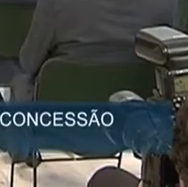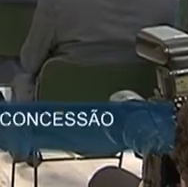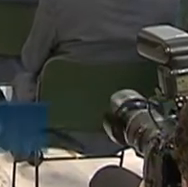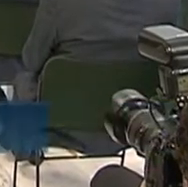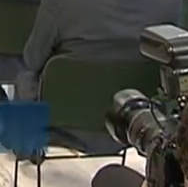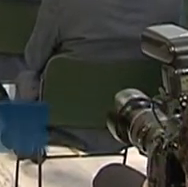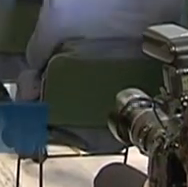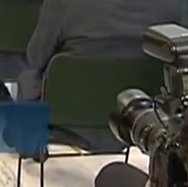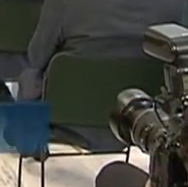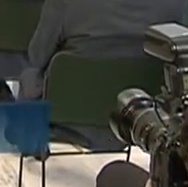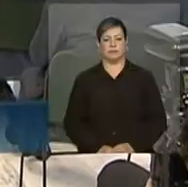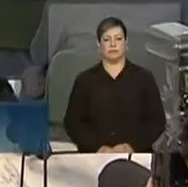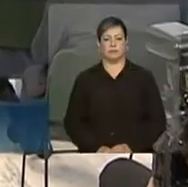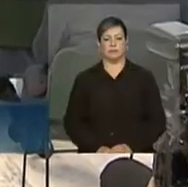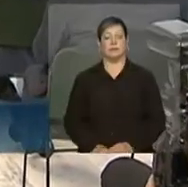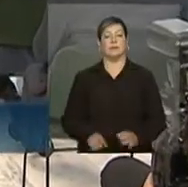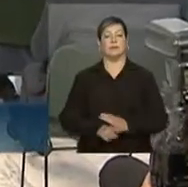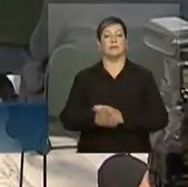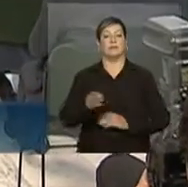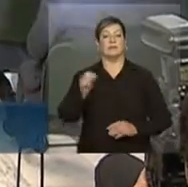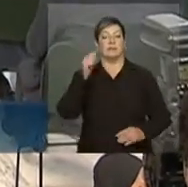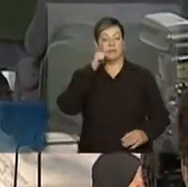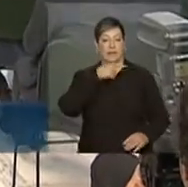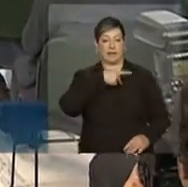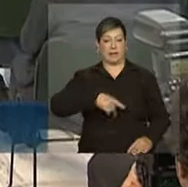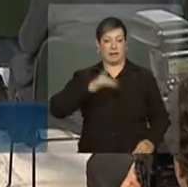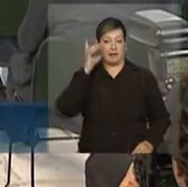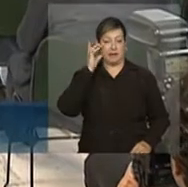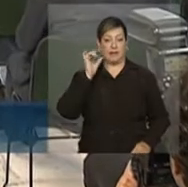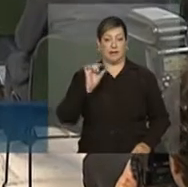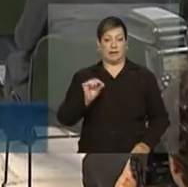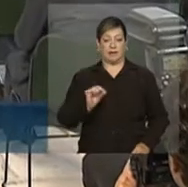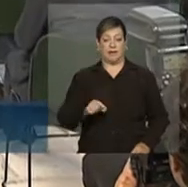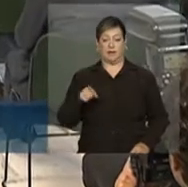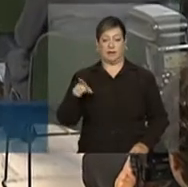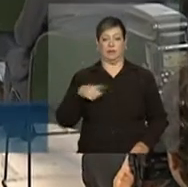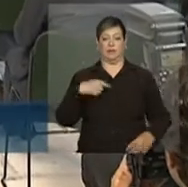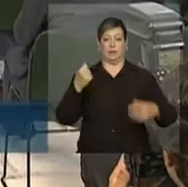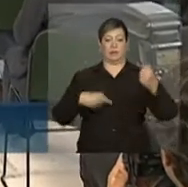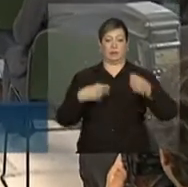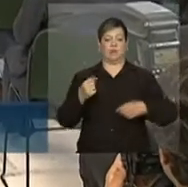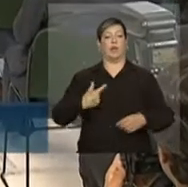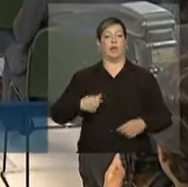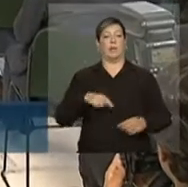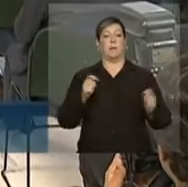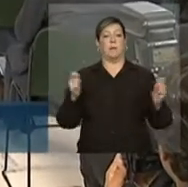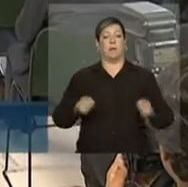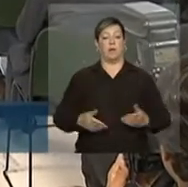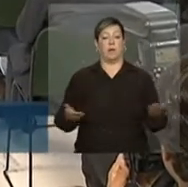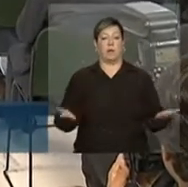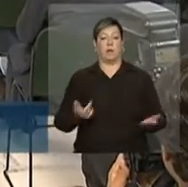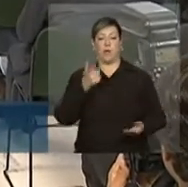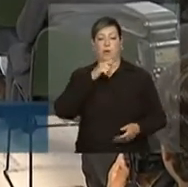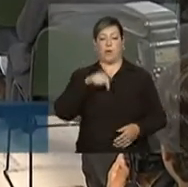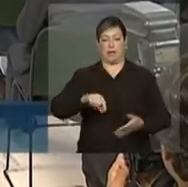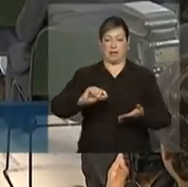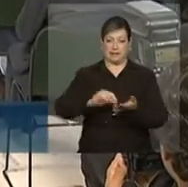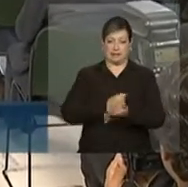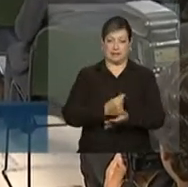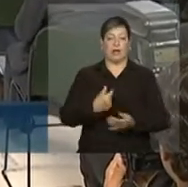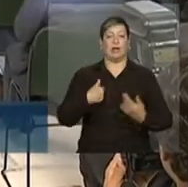Senhora Presidenta, dentro da sua orientação, foi possível alcançarmos esse momento aqui dessa assinatura. Eu